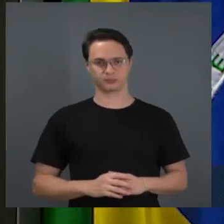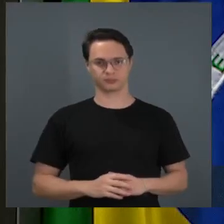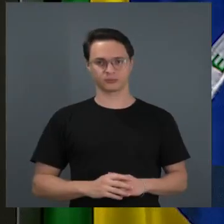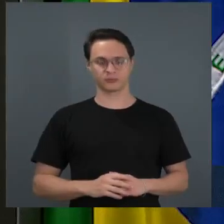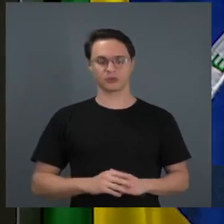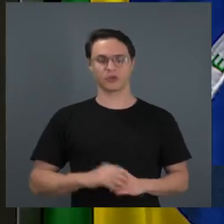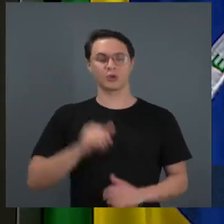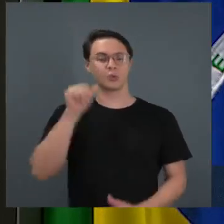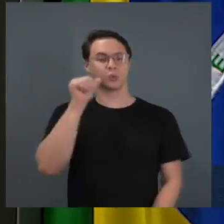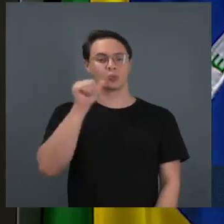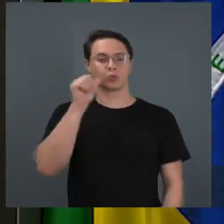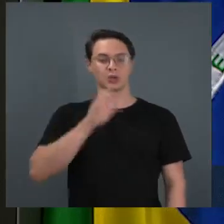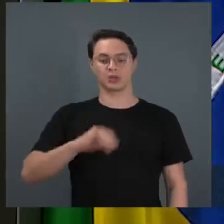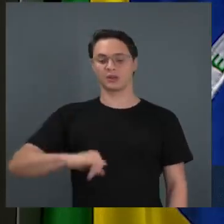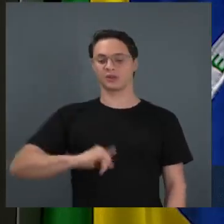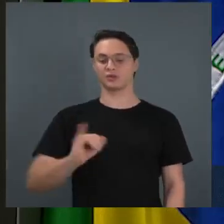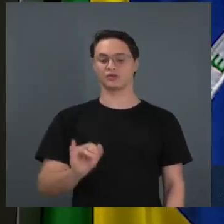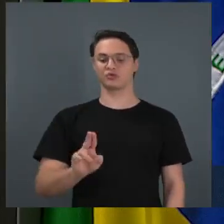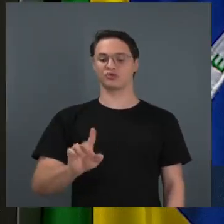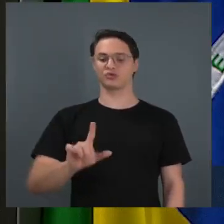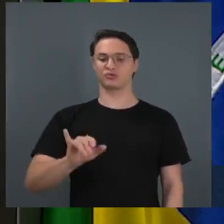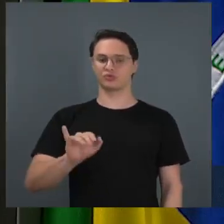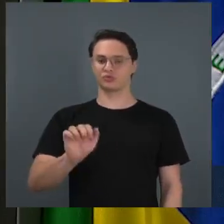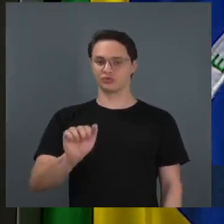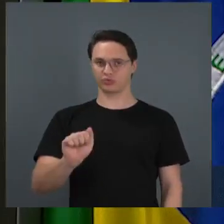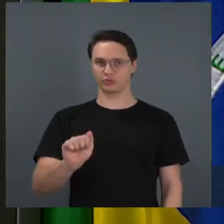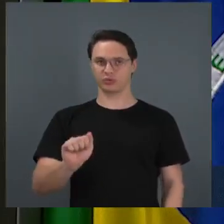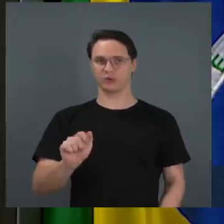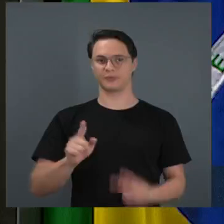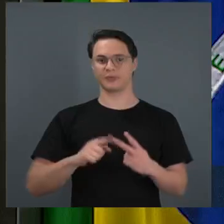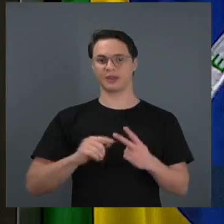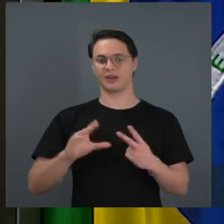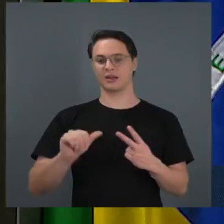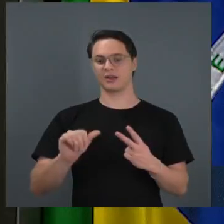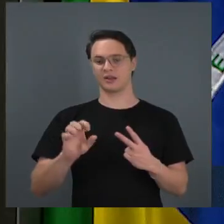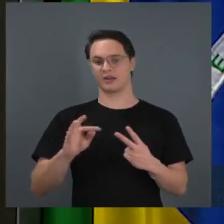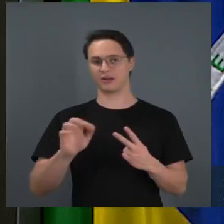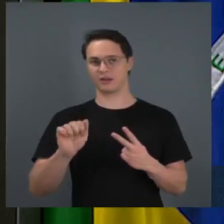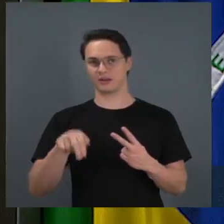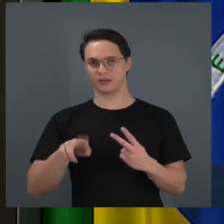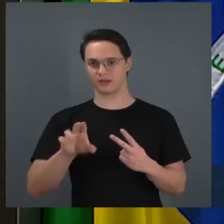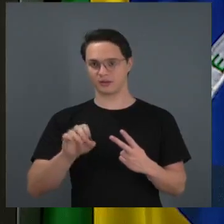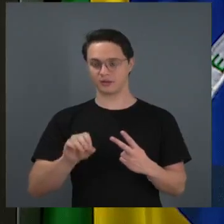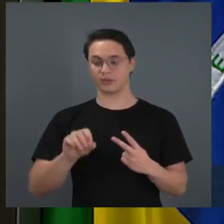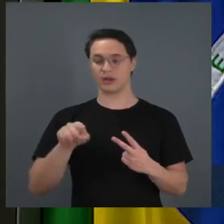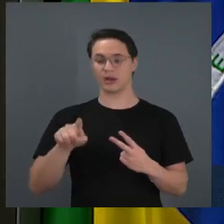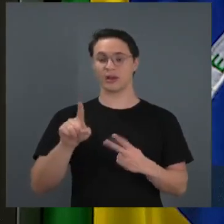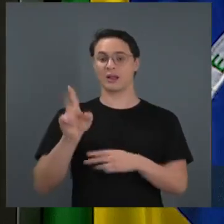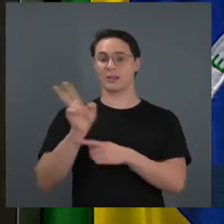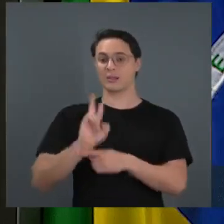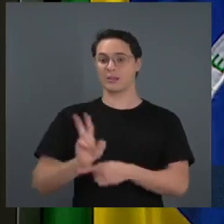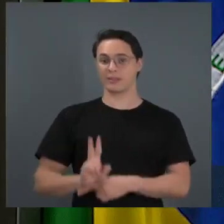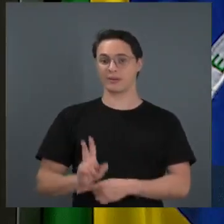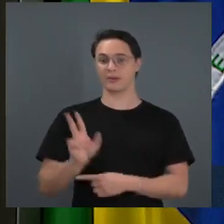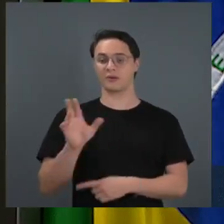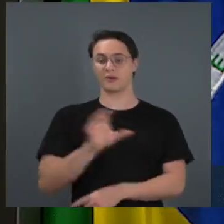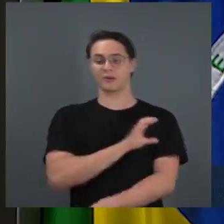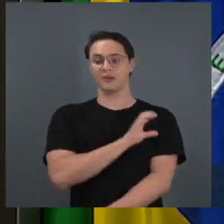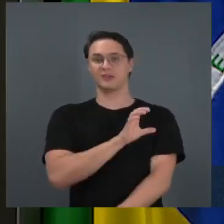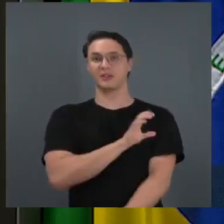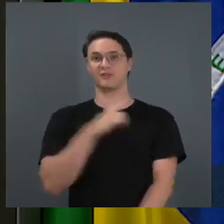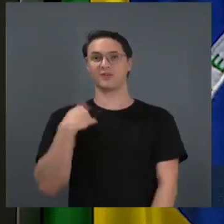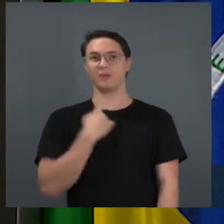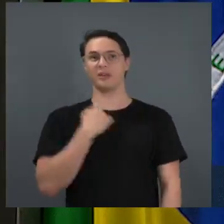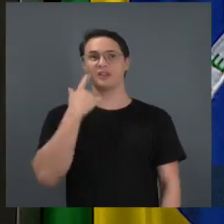Júlia Mesaroba Caetano Ferreira, analista sênior da Coordenação Geral de